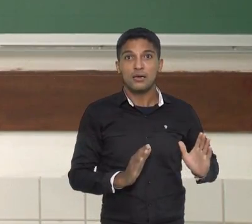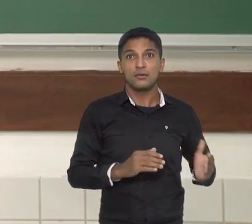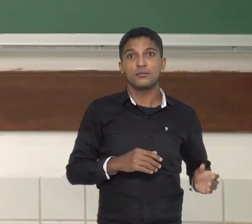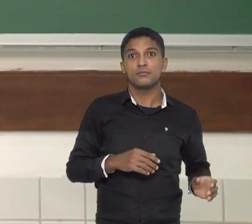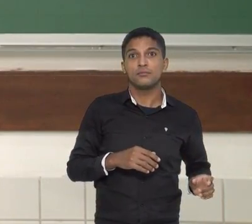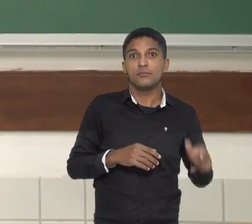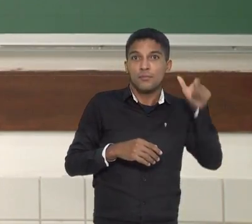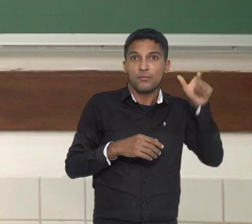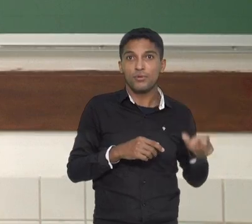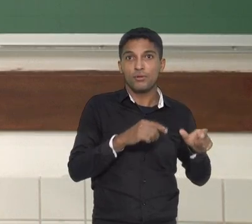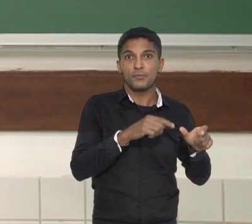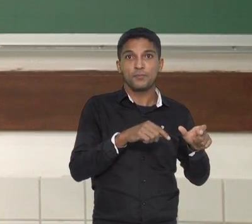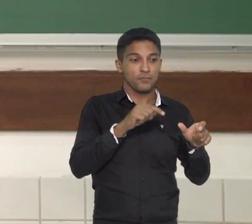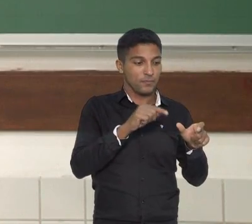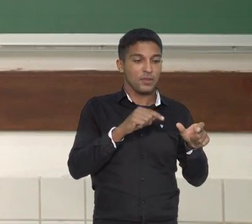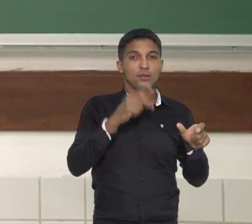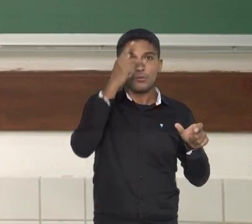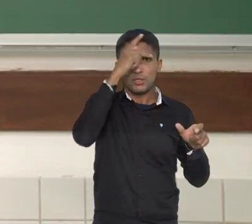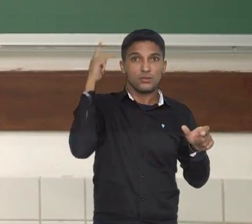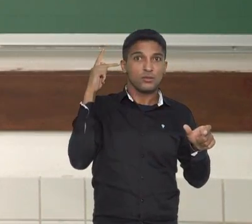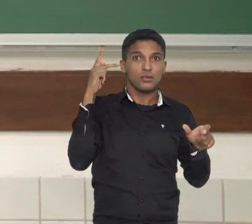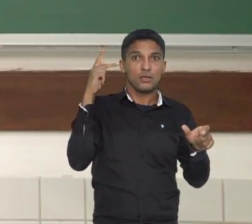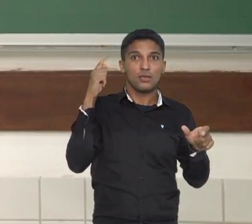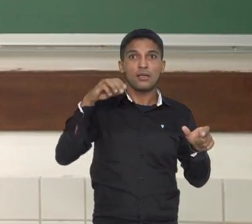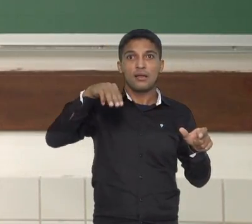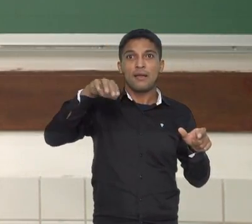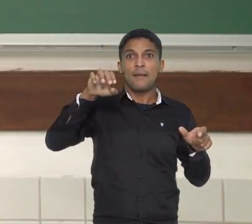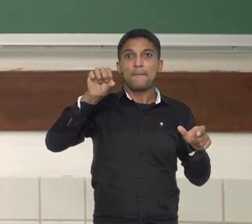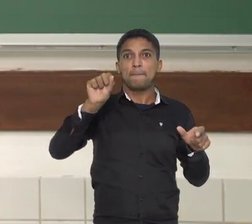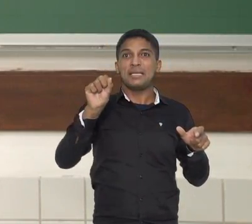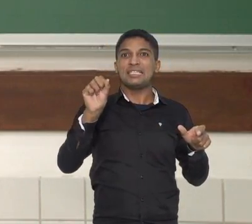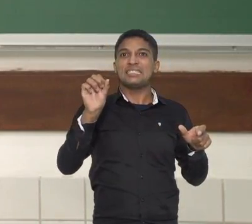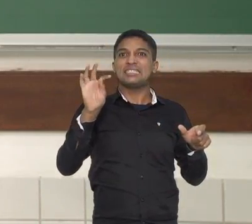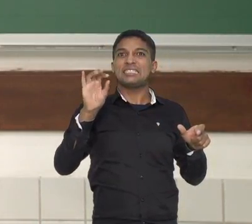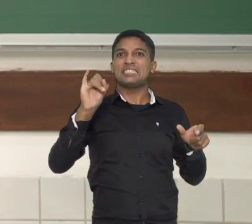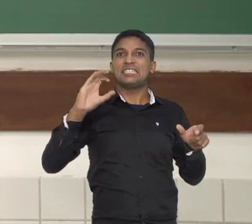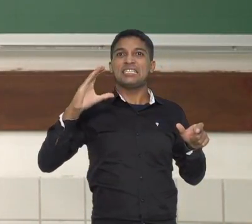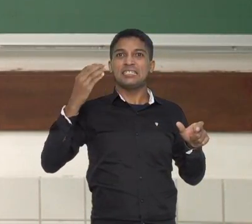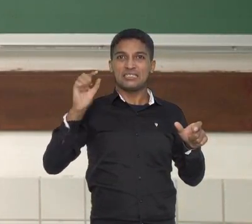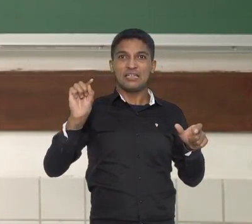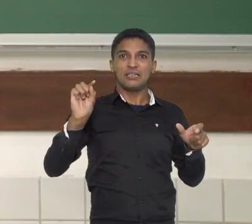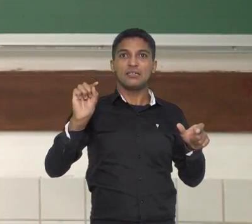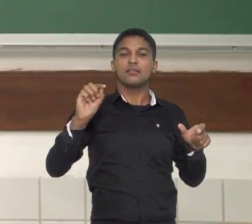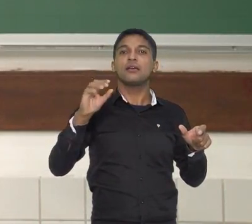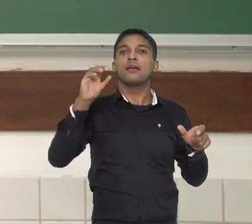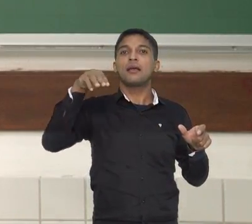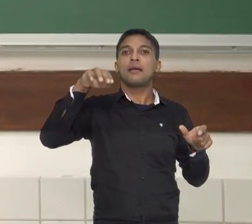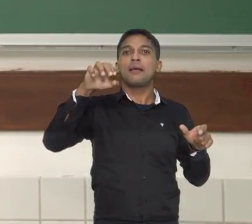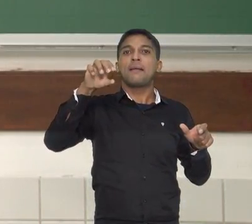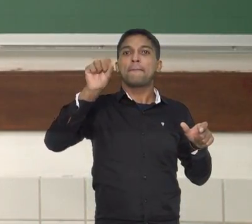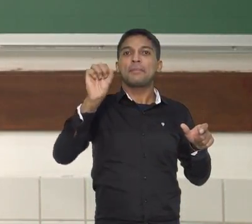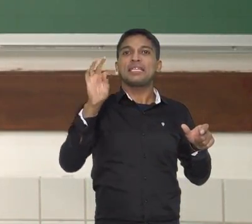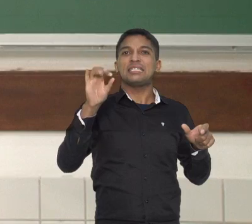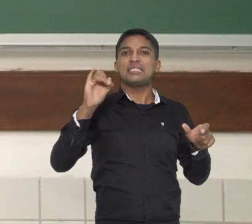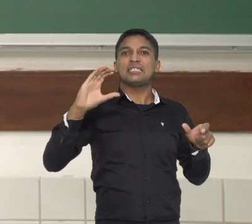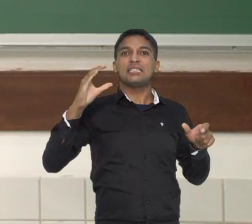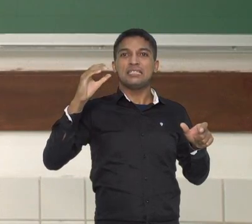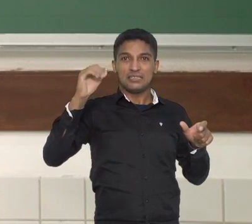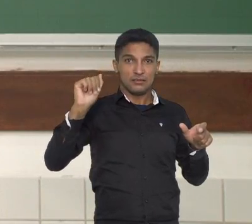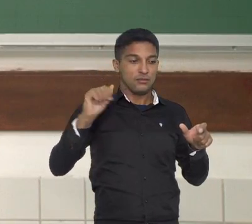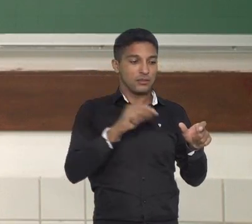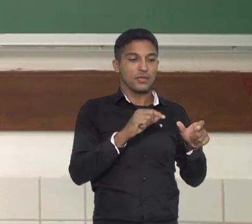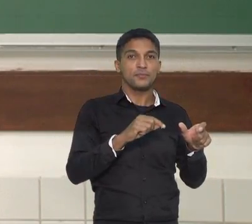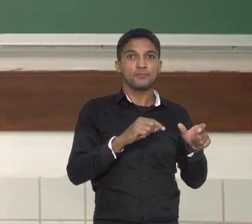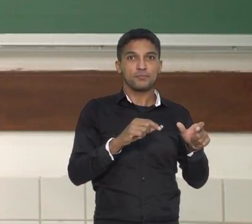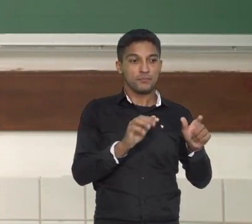que, repito, é o meu caso, né, que tem um lado da família afrodescendente e outro lado de outra etnia. Por exemplo,